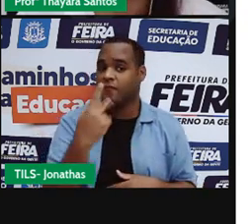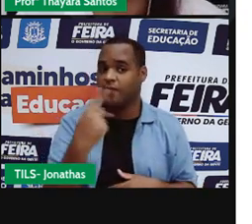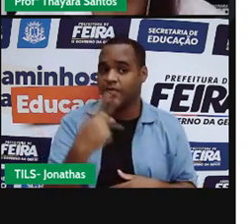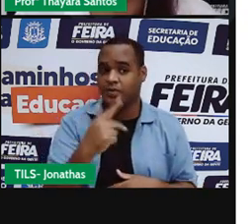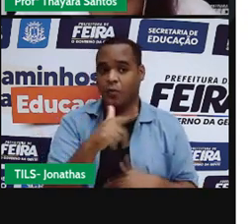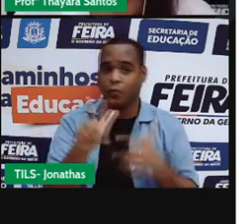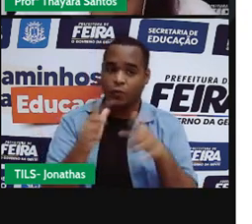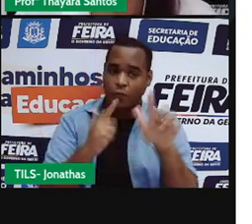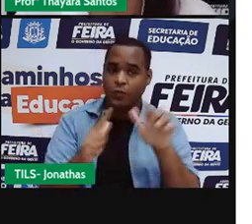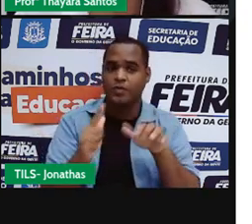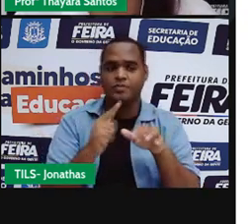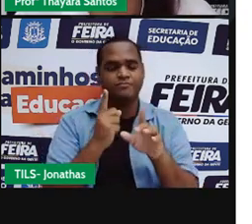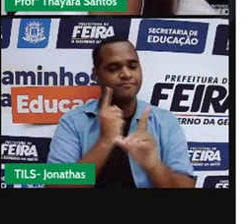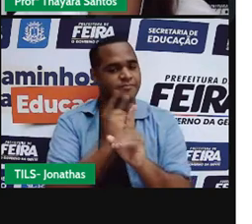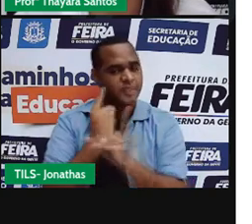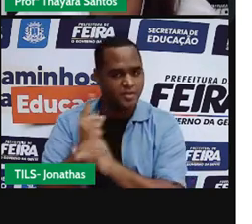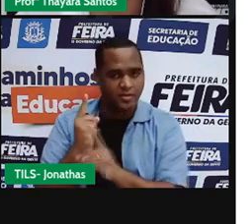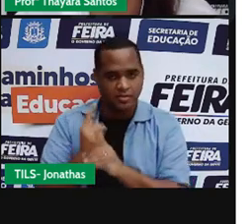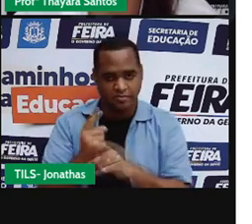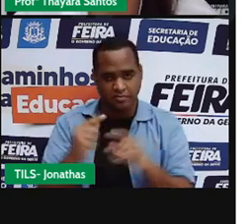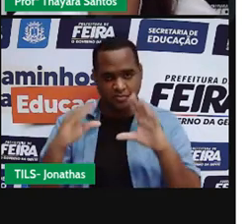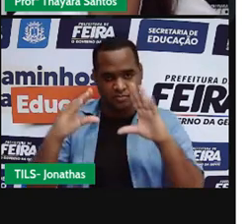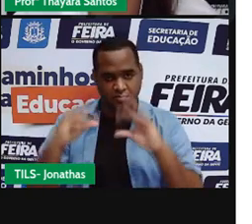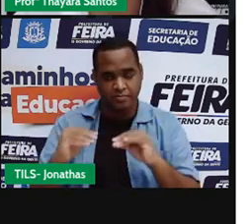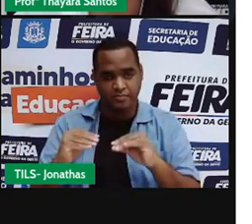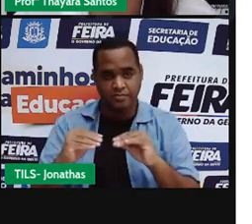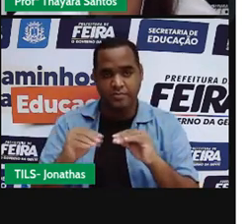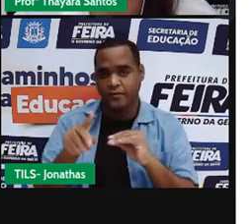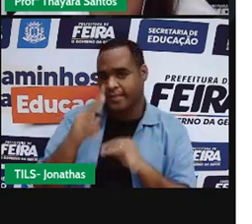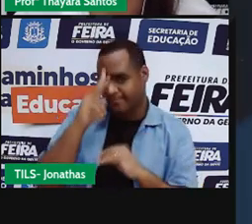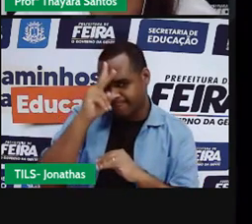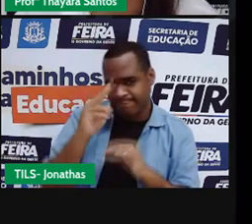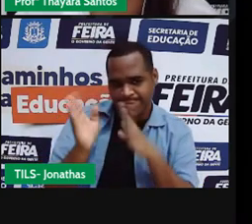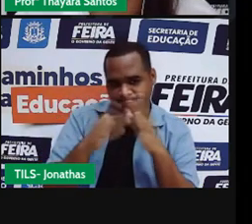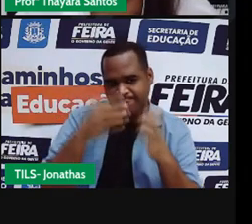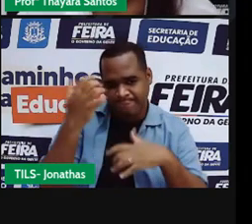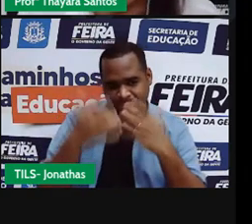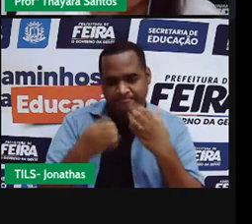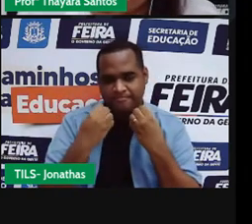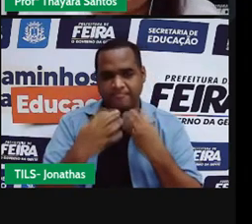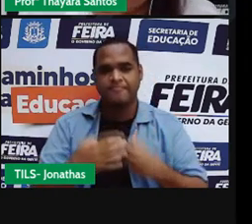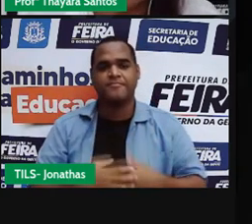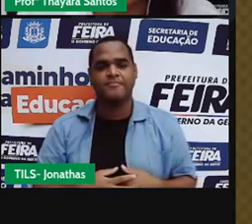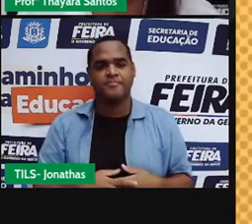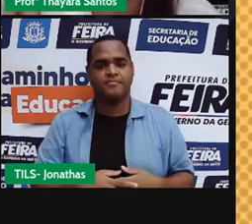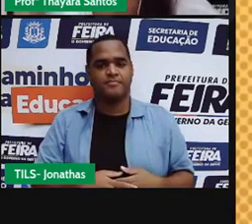os outros aí, tá bom? Vou fechar para não ter mais spoiler aí para vocês.